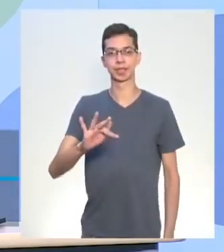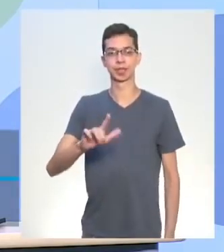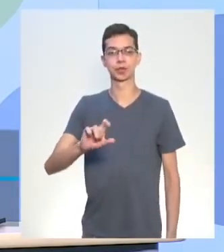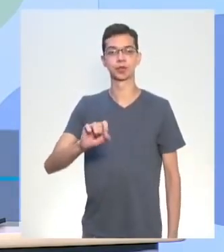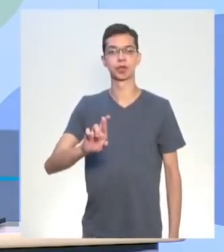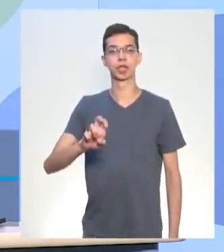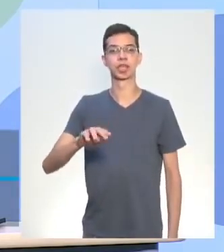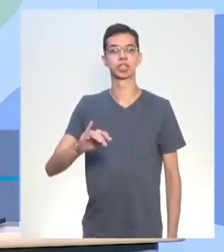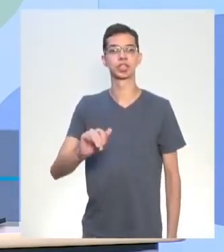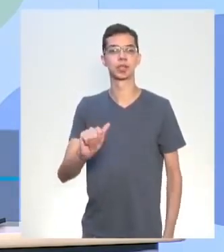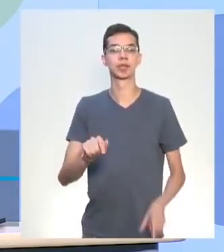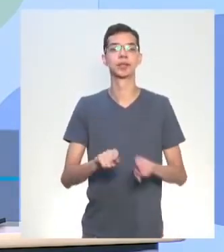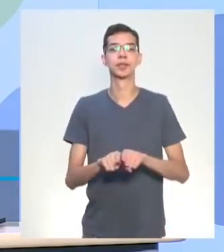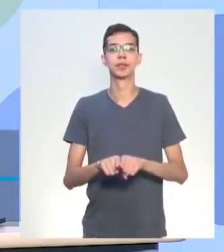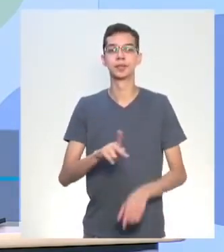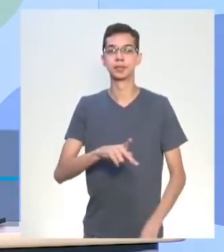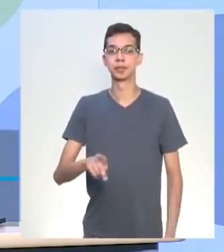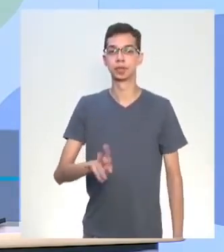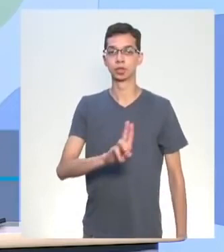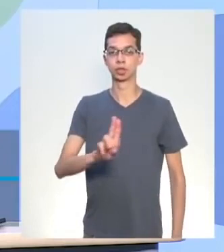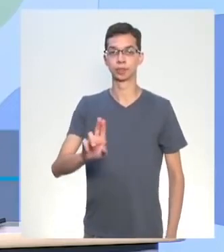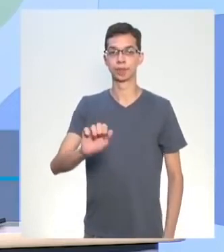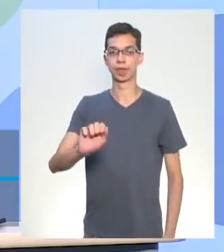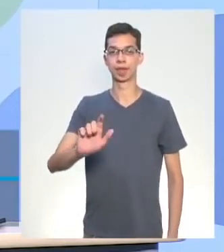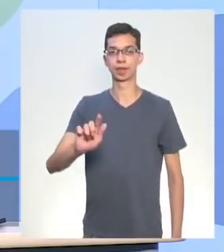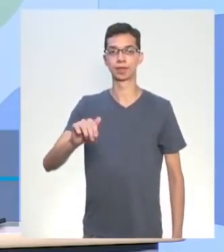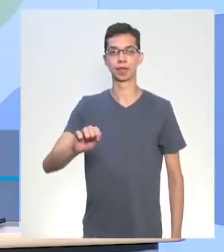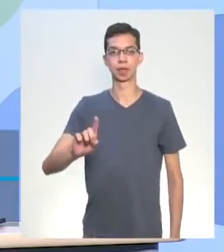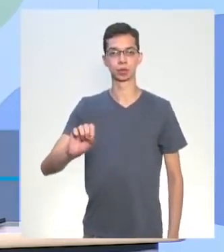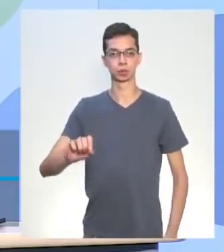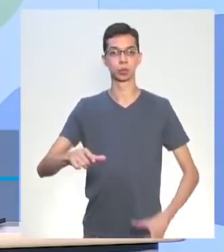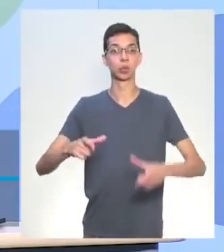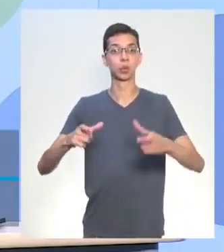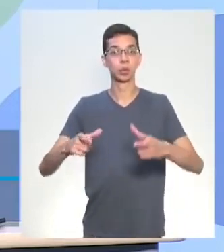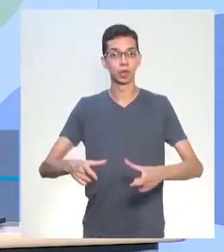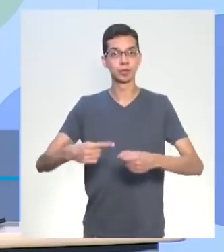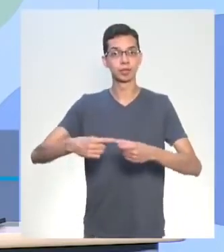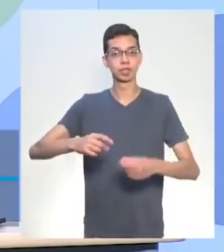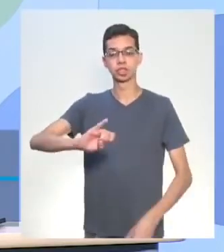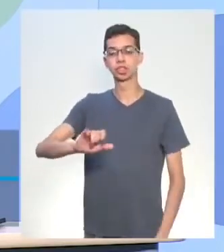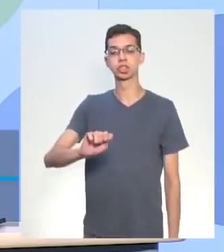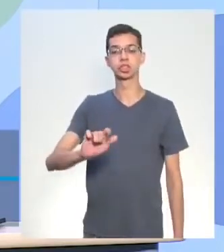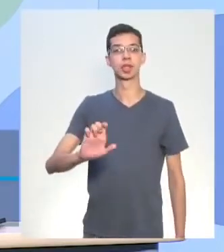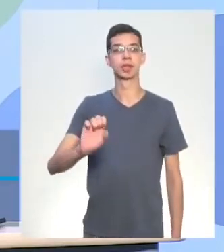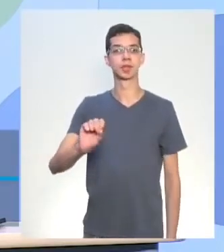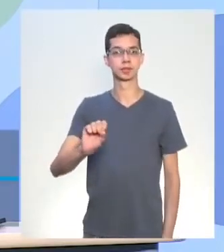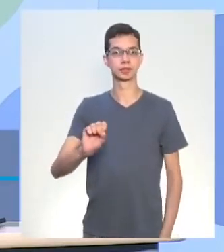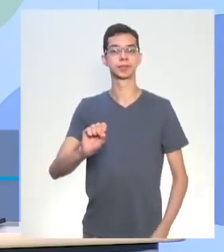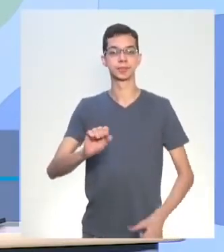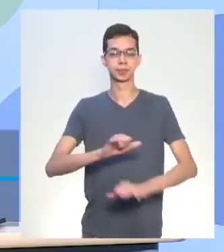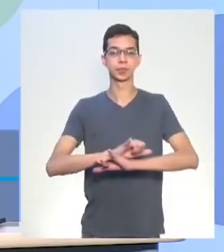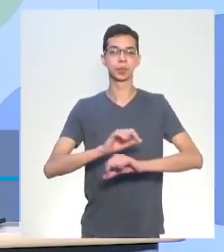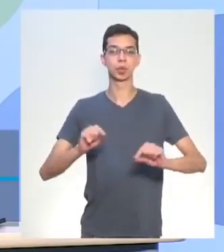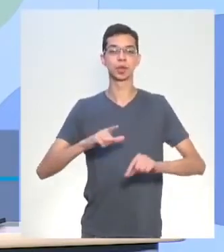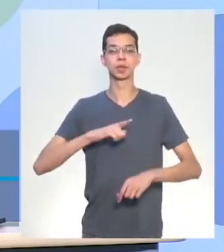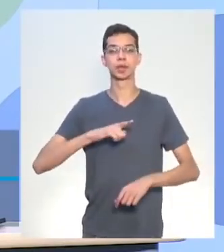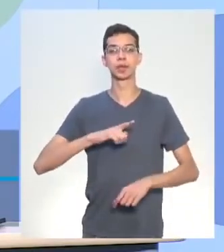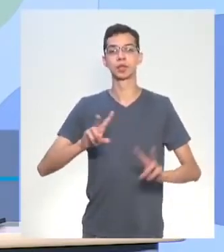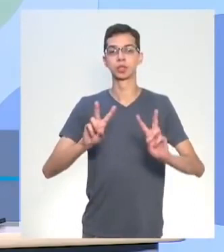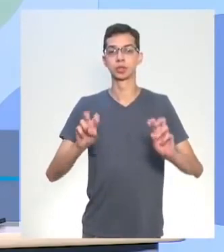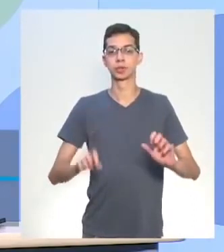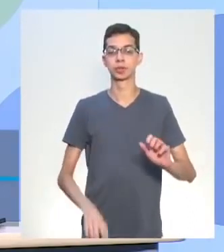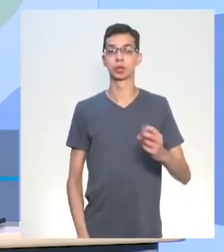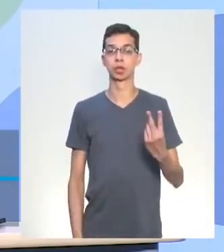Professor Aguinaldo, lá da Escola Onela Fagione Moreira, lá de Jales, tá? É isso, tá? Perímetro